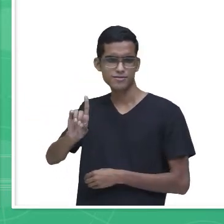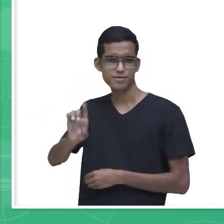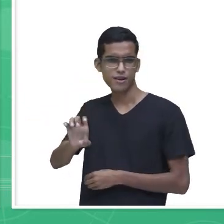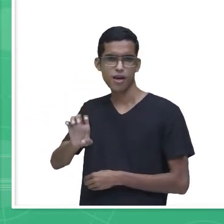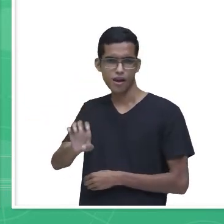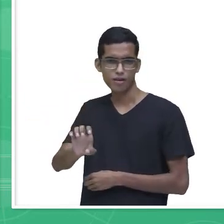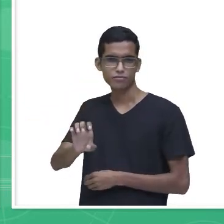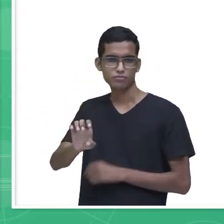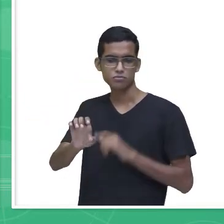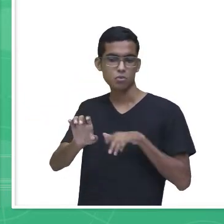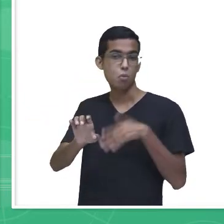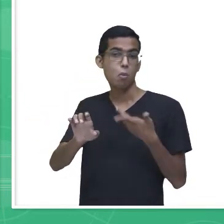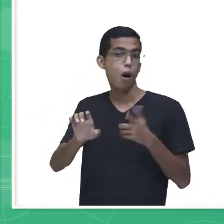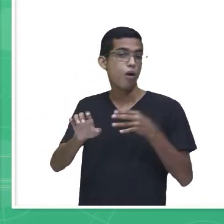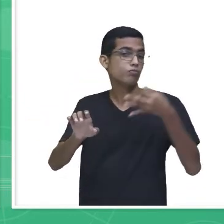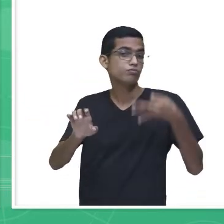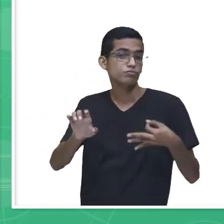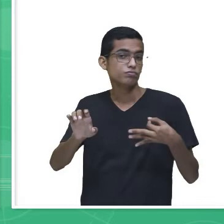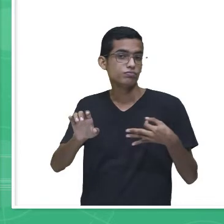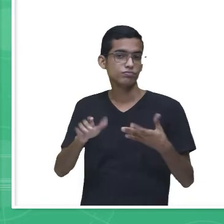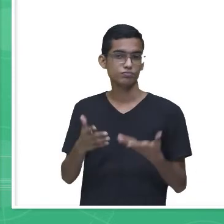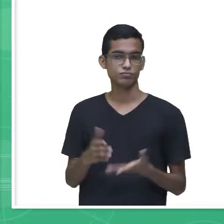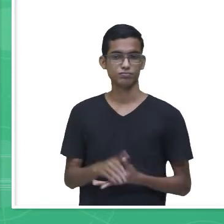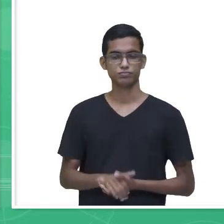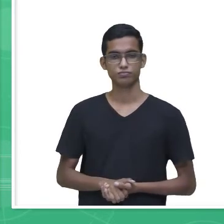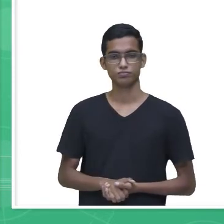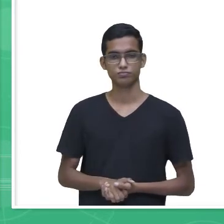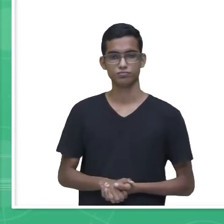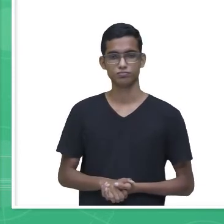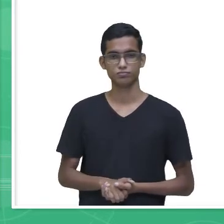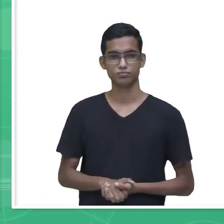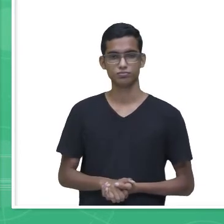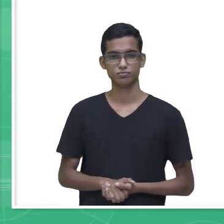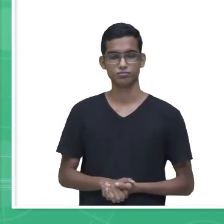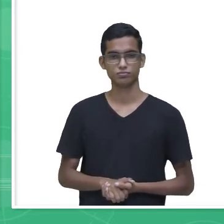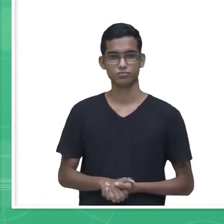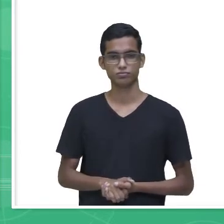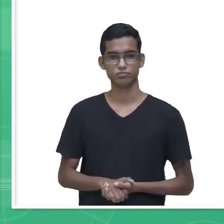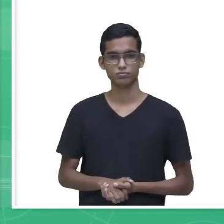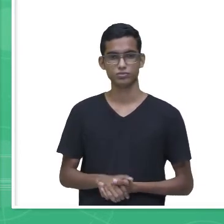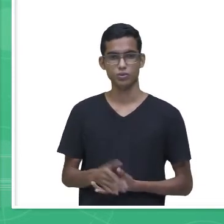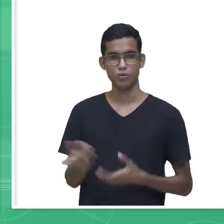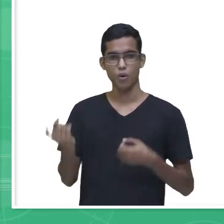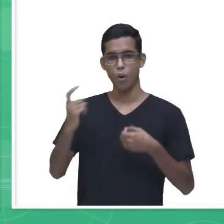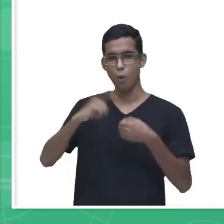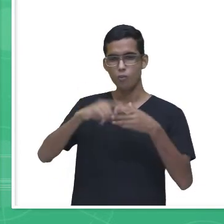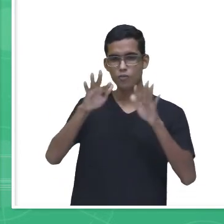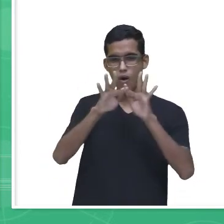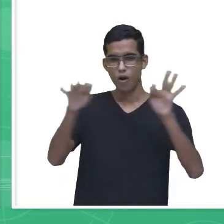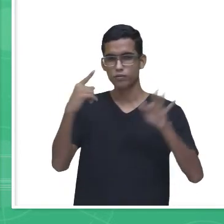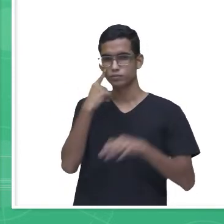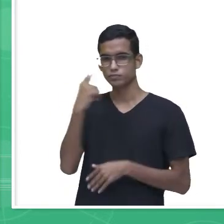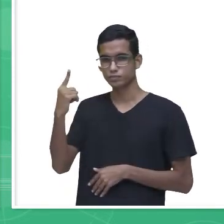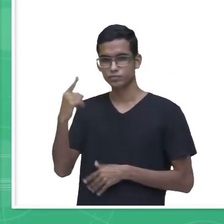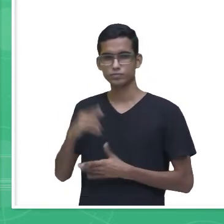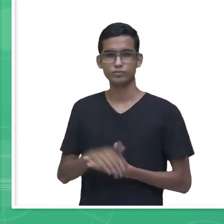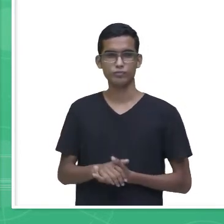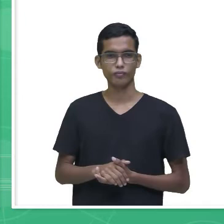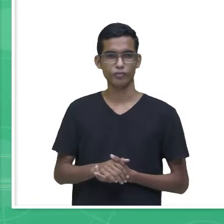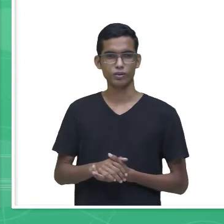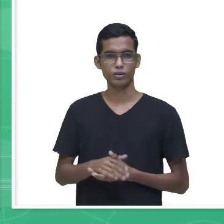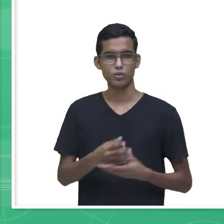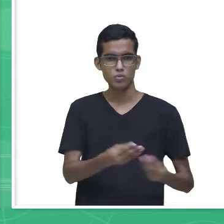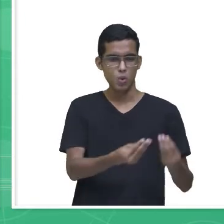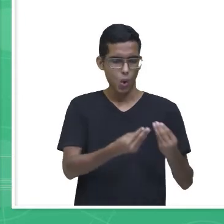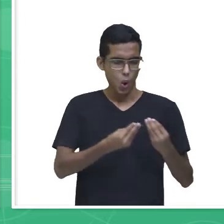Qual será que você marcou? Vamos voltar aqui nas frases. Olha, trouxeram-me um ramalhete